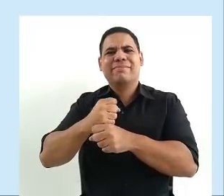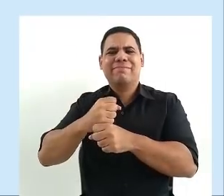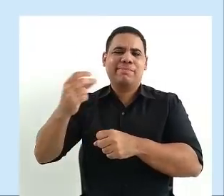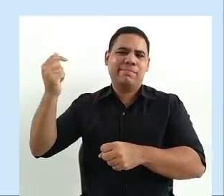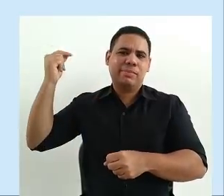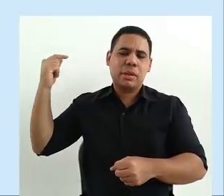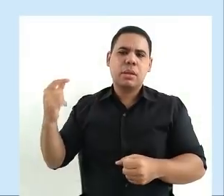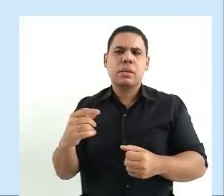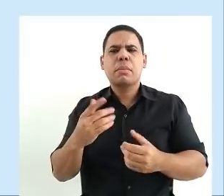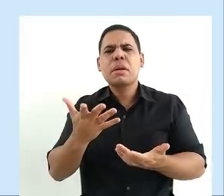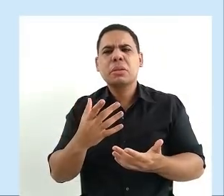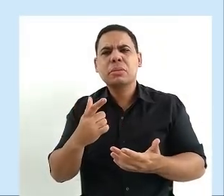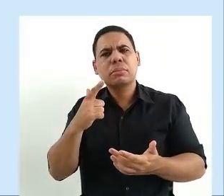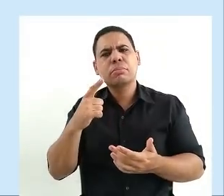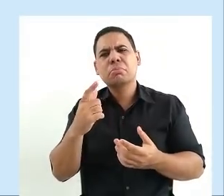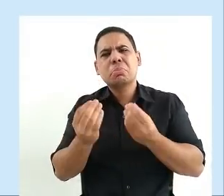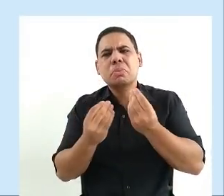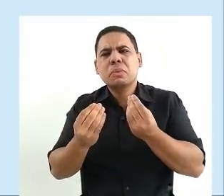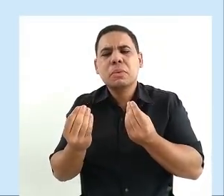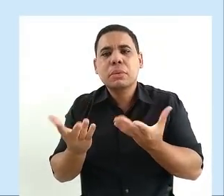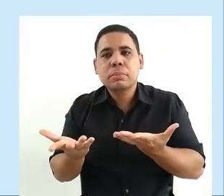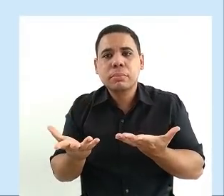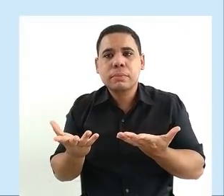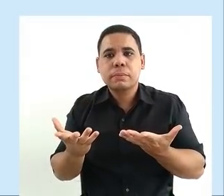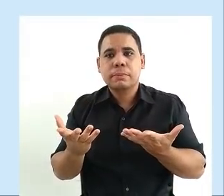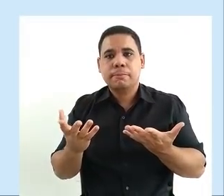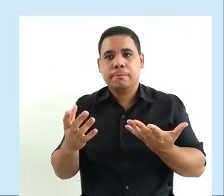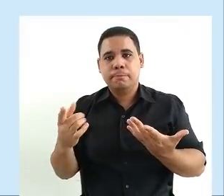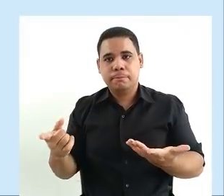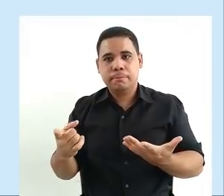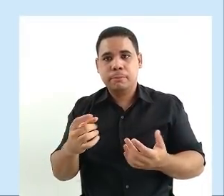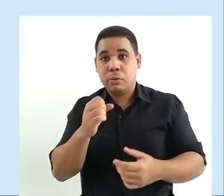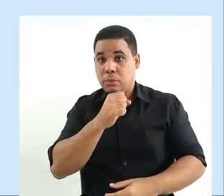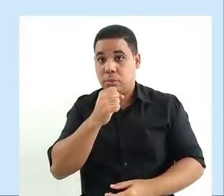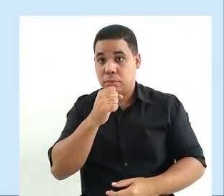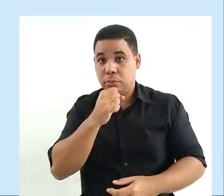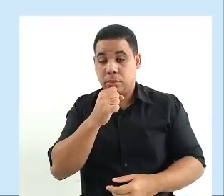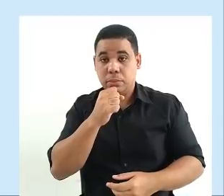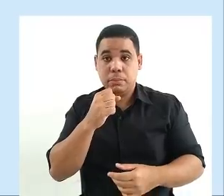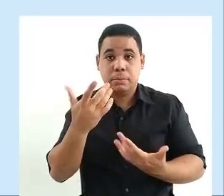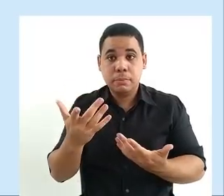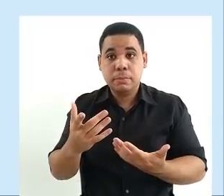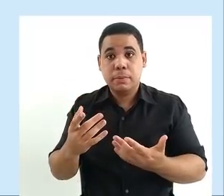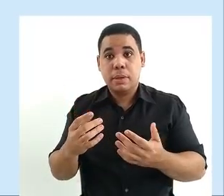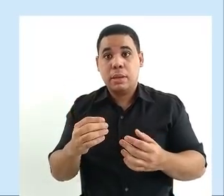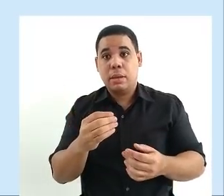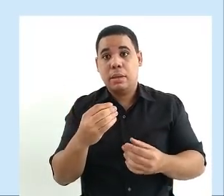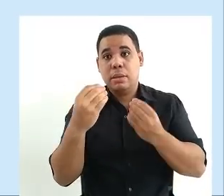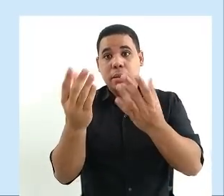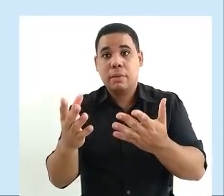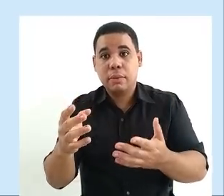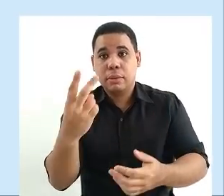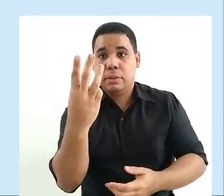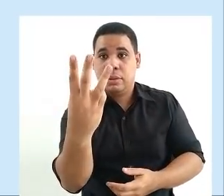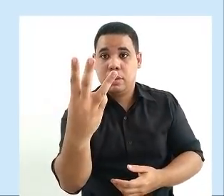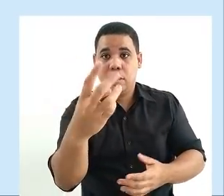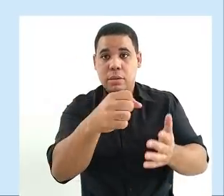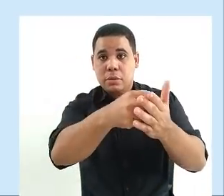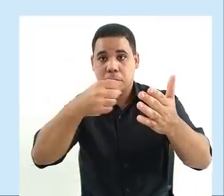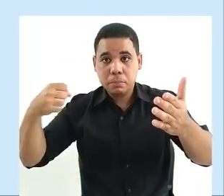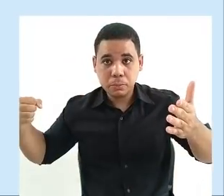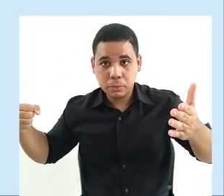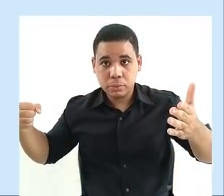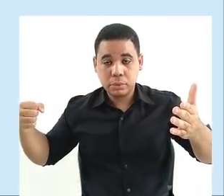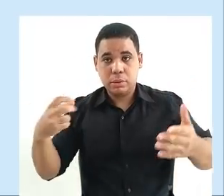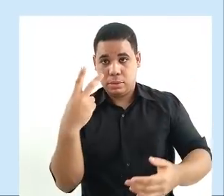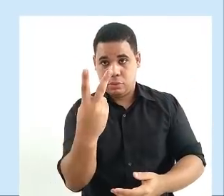dava 3 portas, das quais 2 tinham bode e a terceira porta tinha um